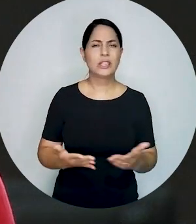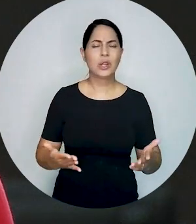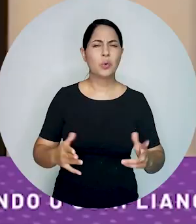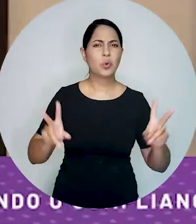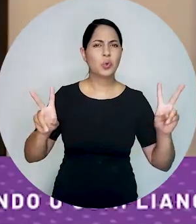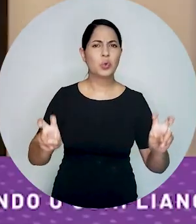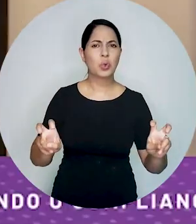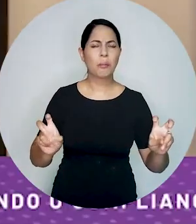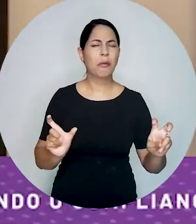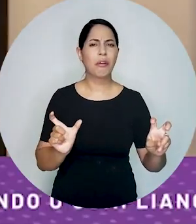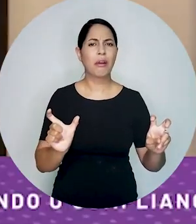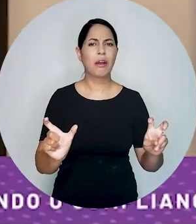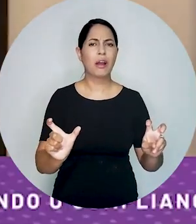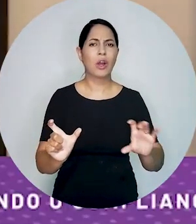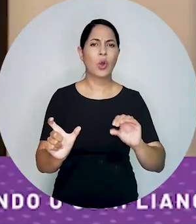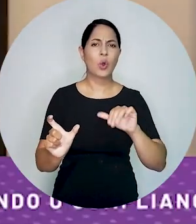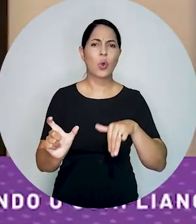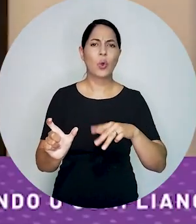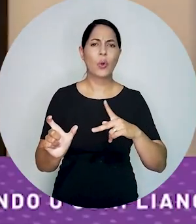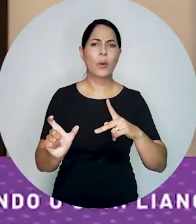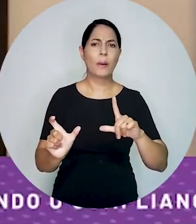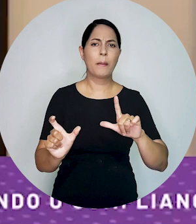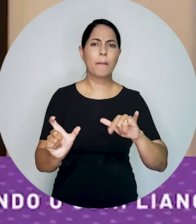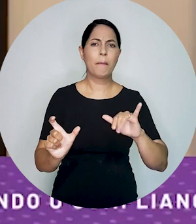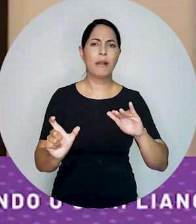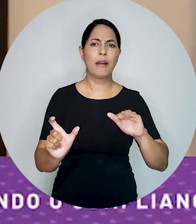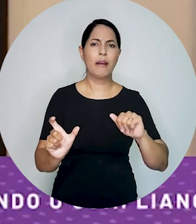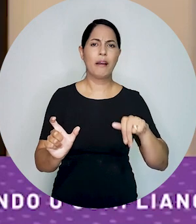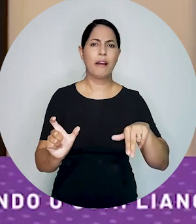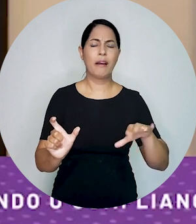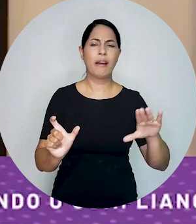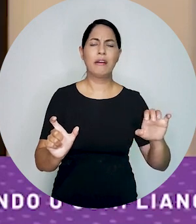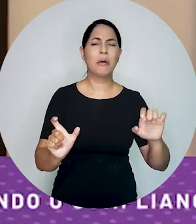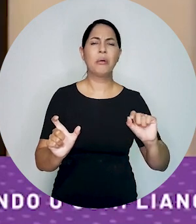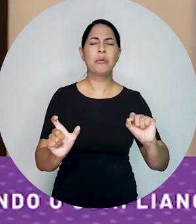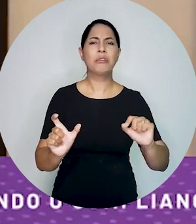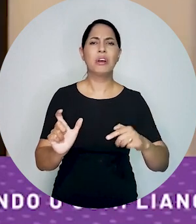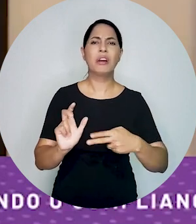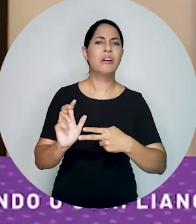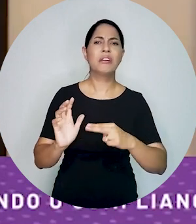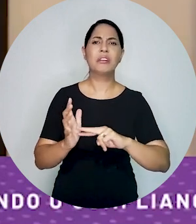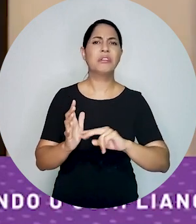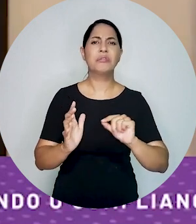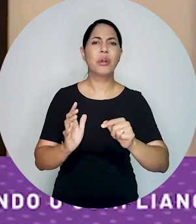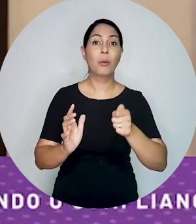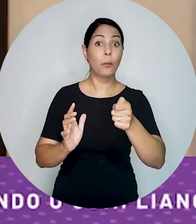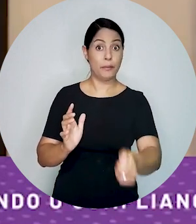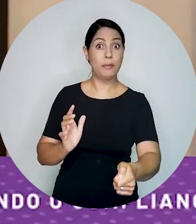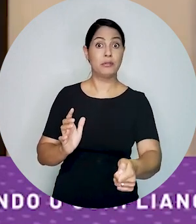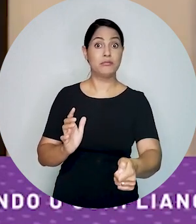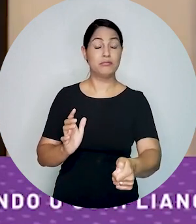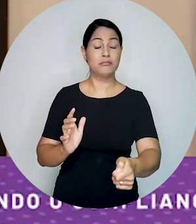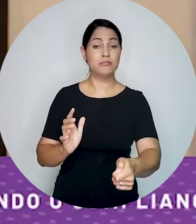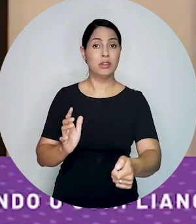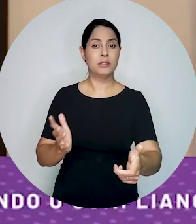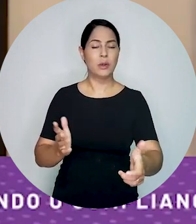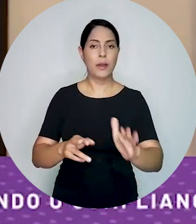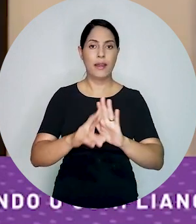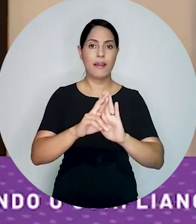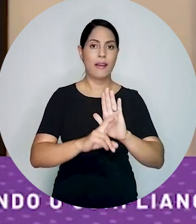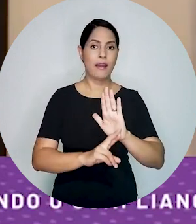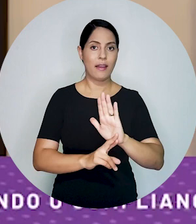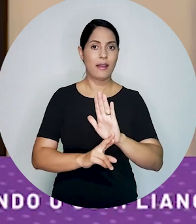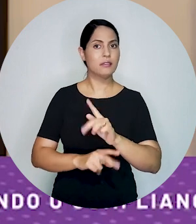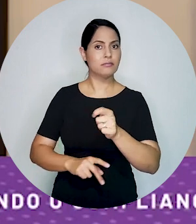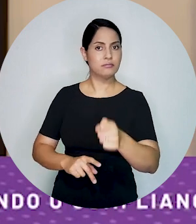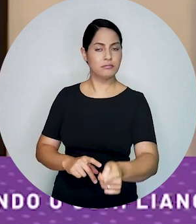advocacia. Compliance significa, esse termo, né, já começando a falar do termo em inglês, compliance significa cumprimento. E o que é